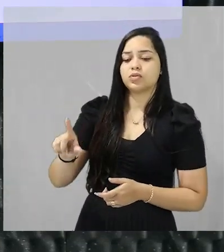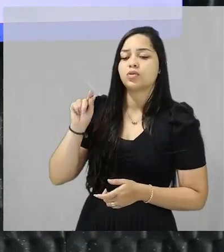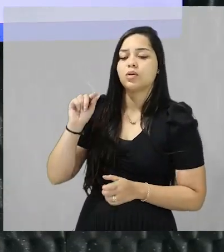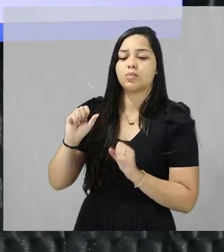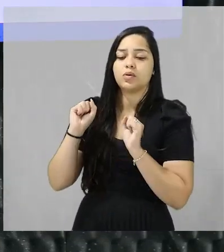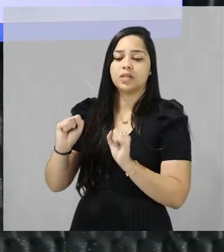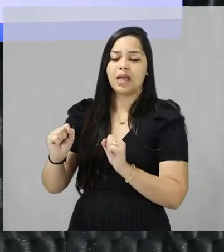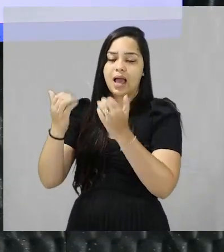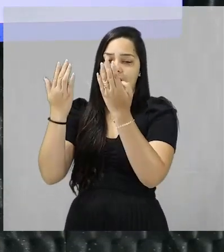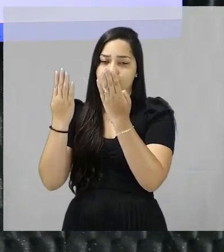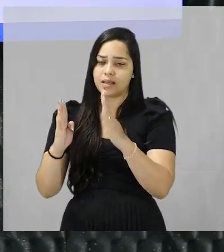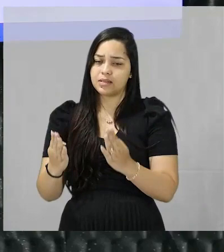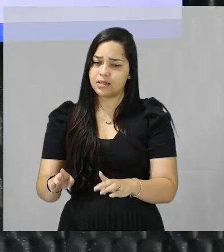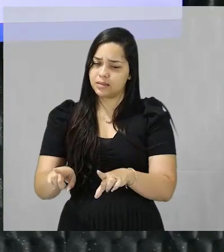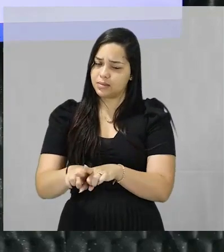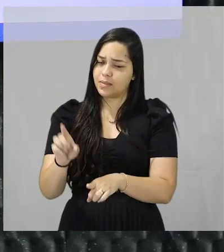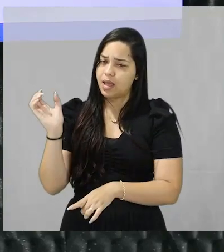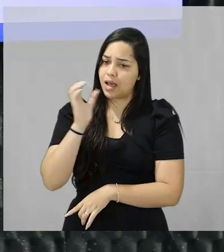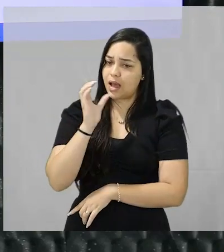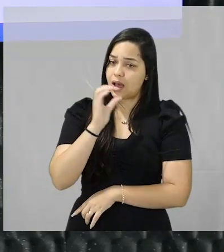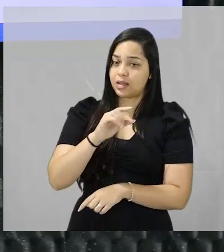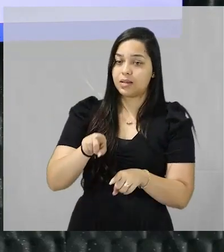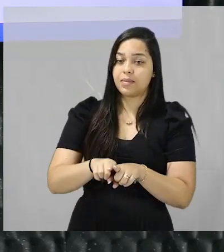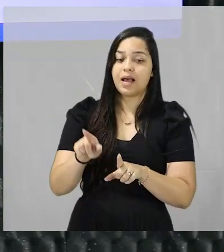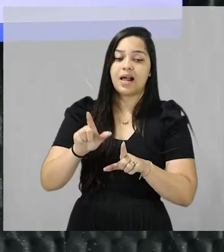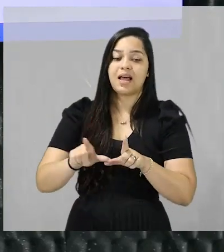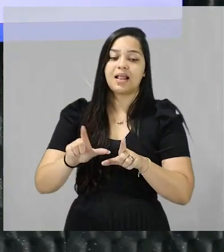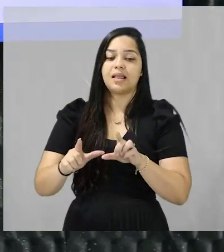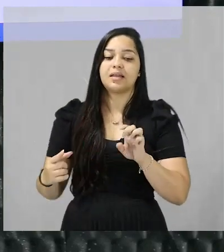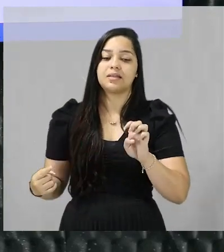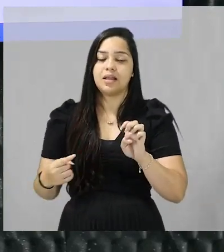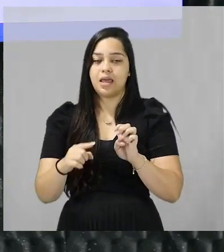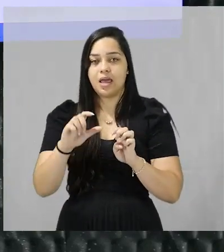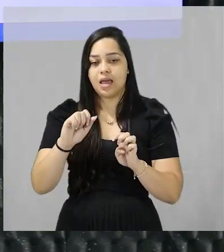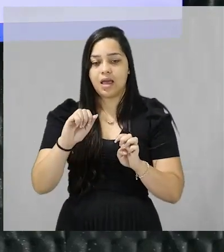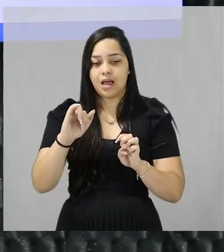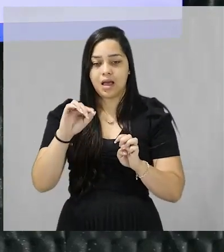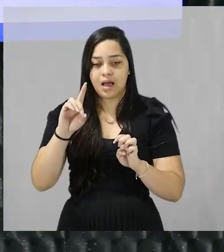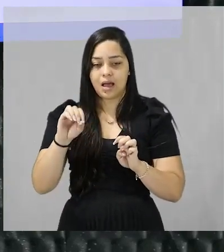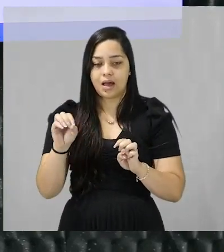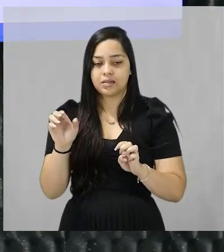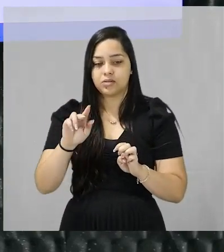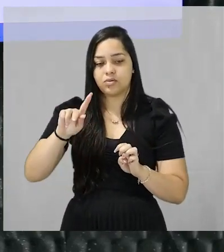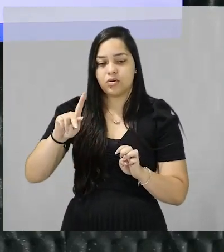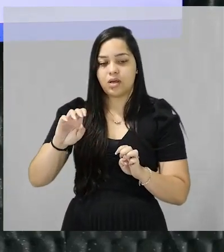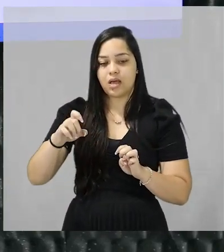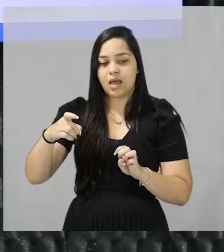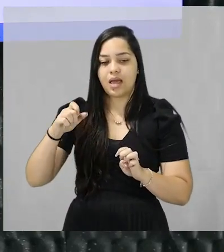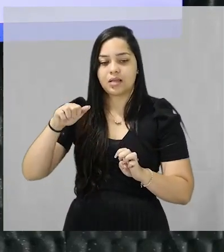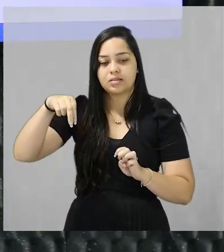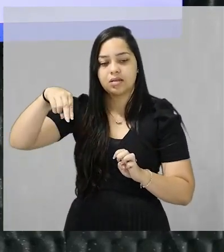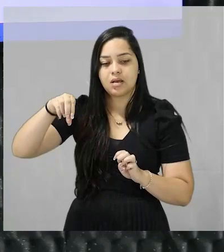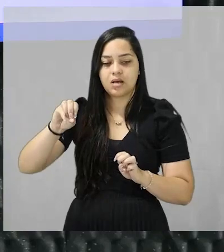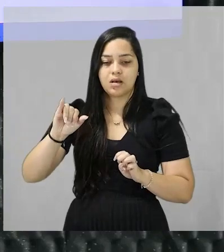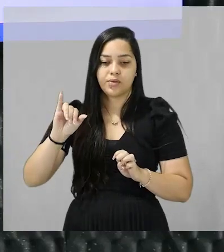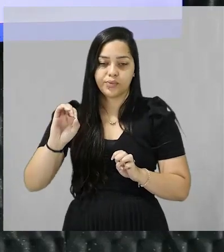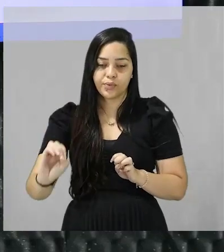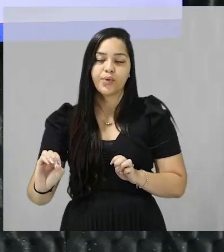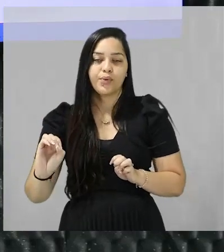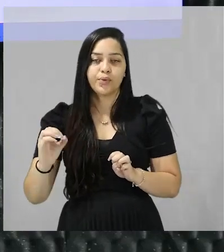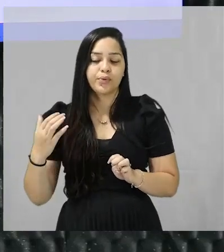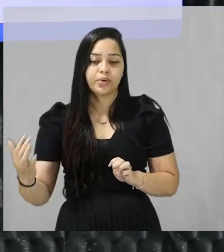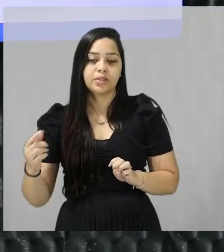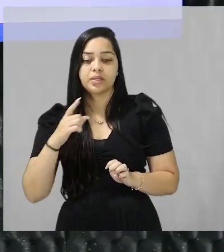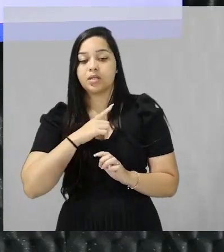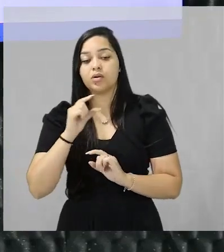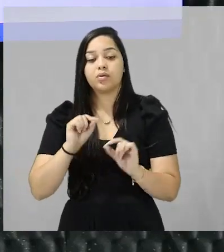para a gente analisar rapidinho, ó, a letra E, ácido hexanoico. Então, o ácido hexanoico, nós temos